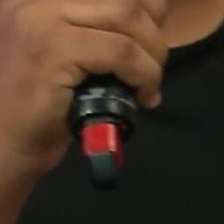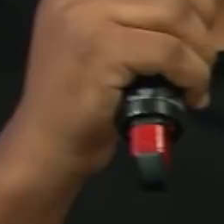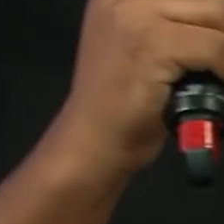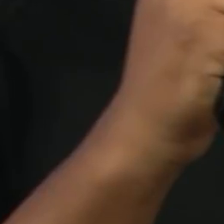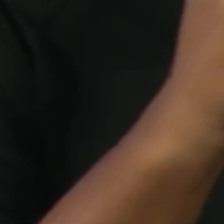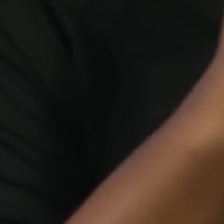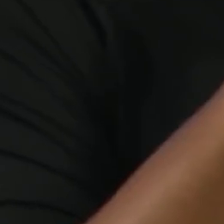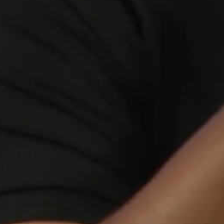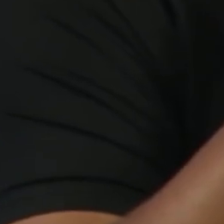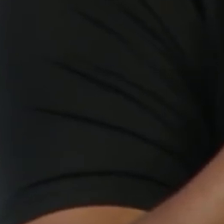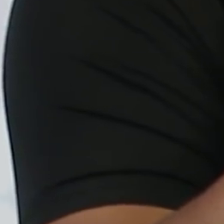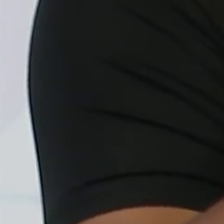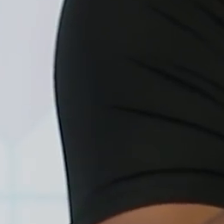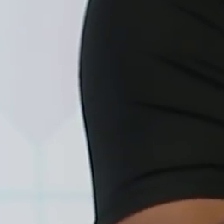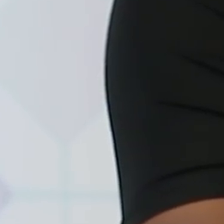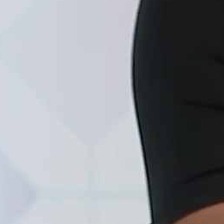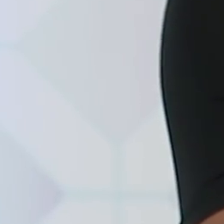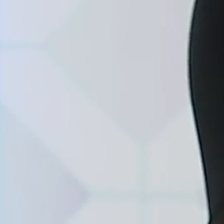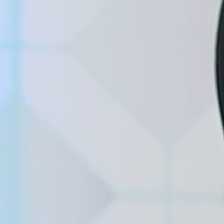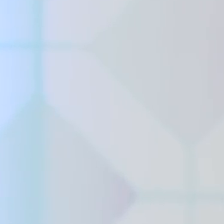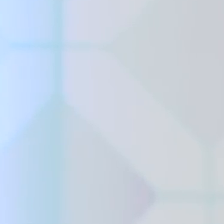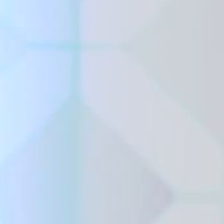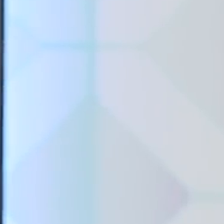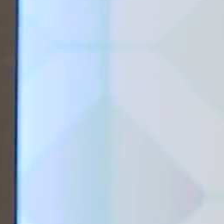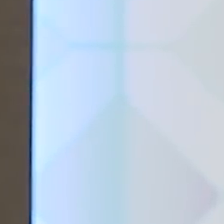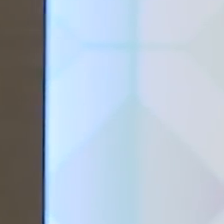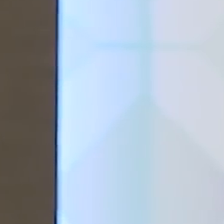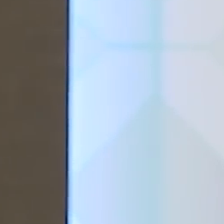põe em mim teu coração